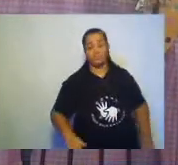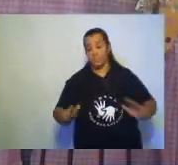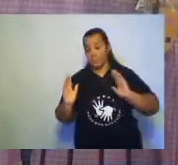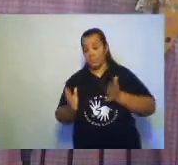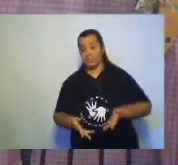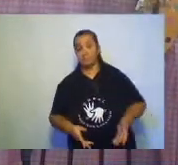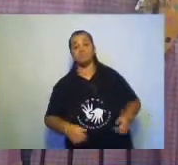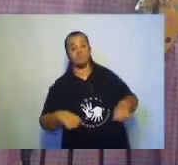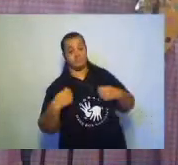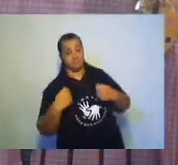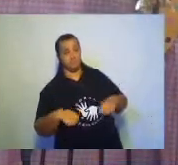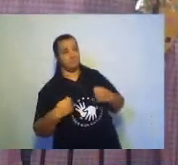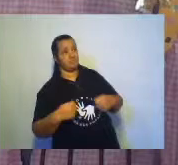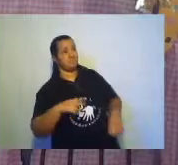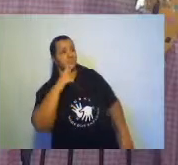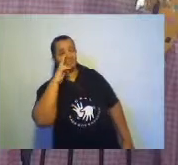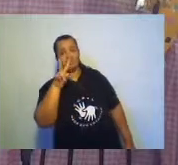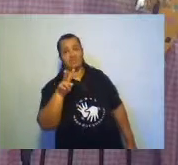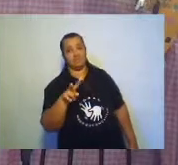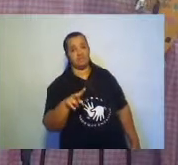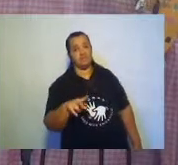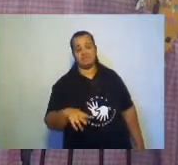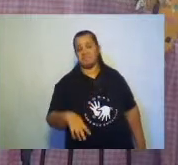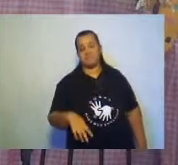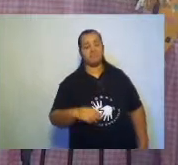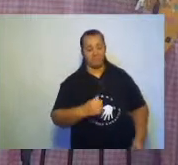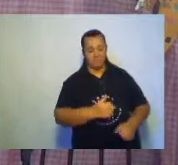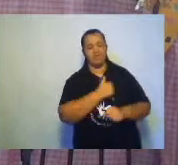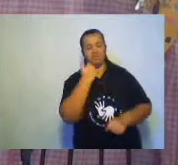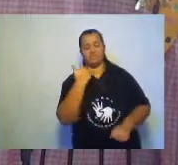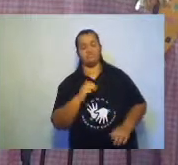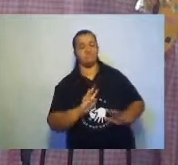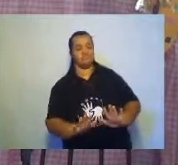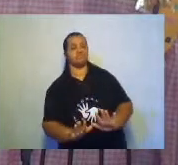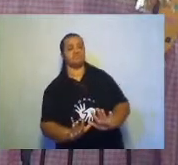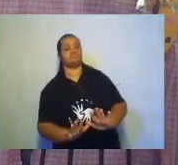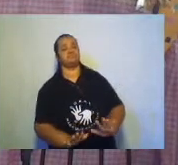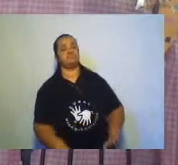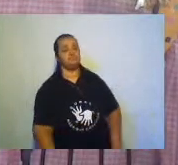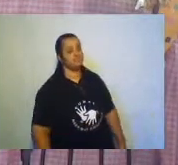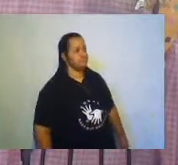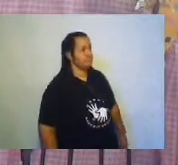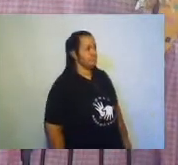mas hoje posso ver que foi melhor assim.